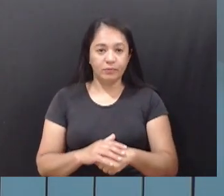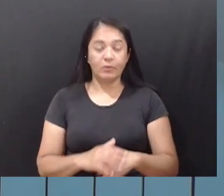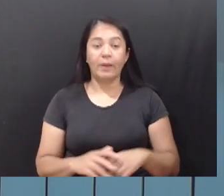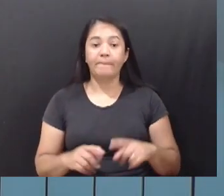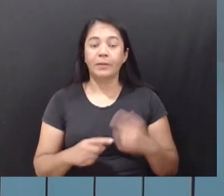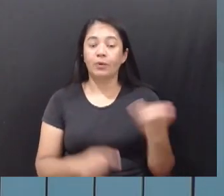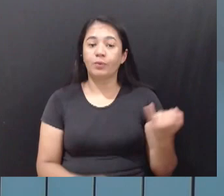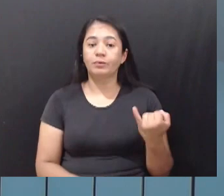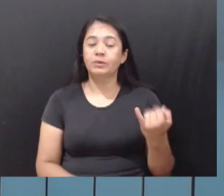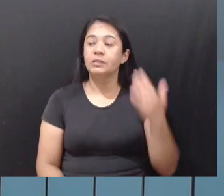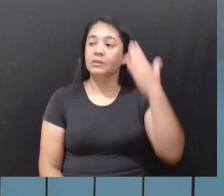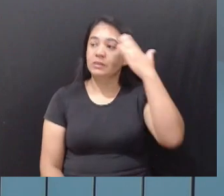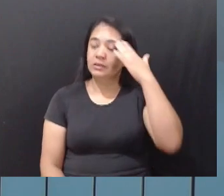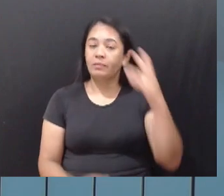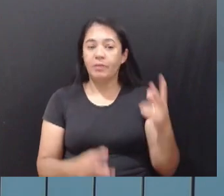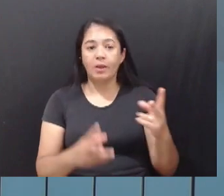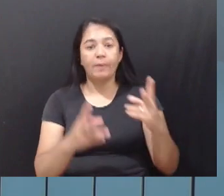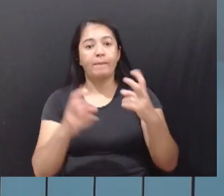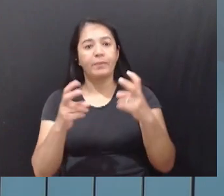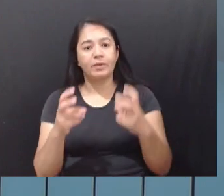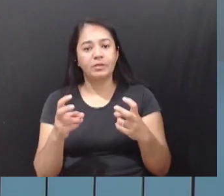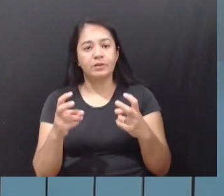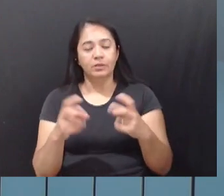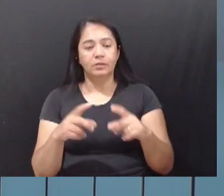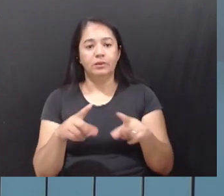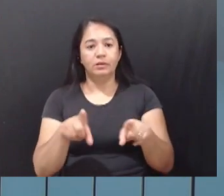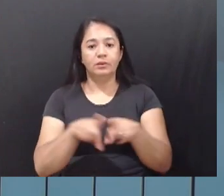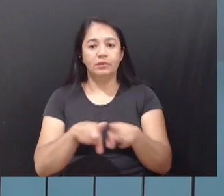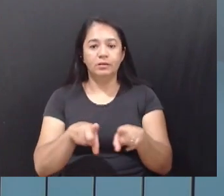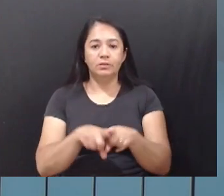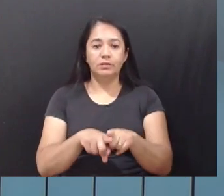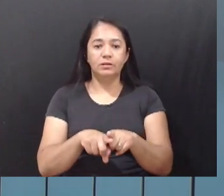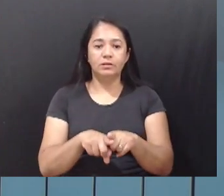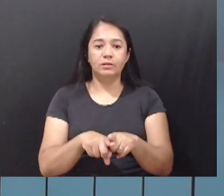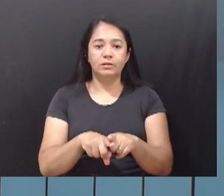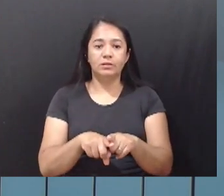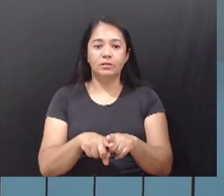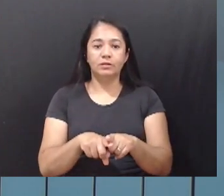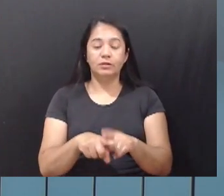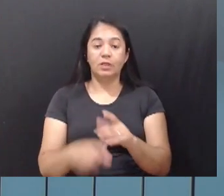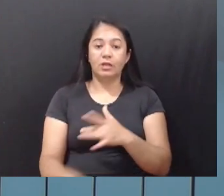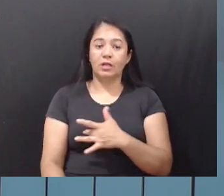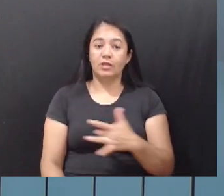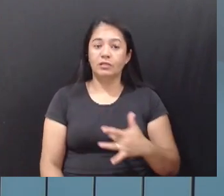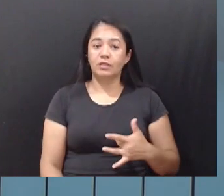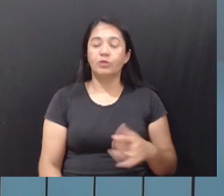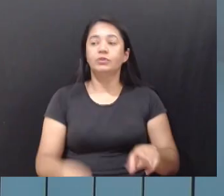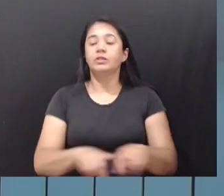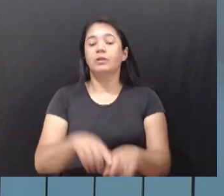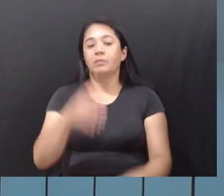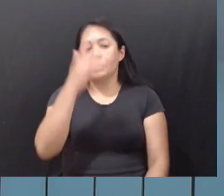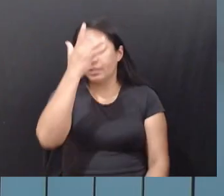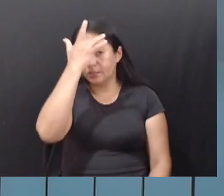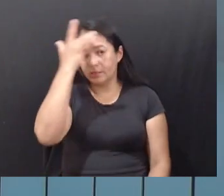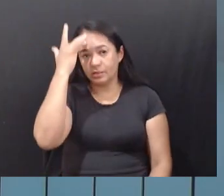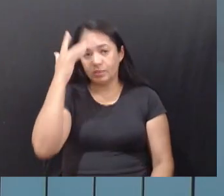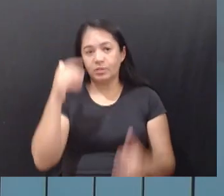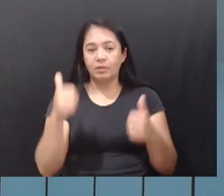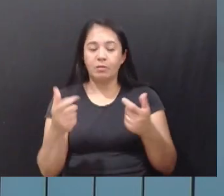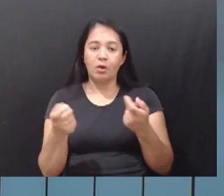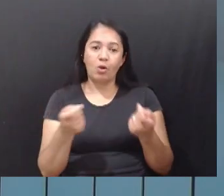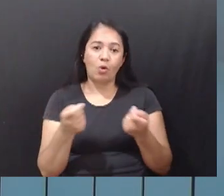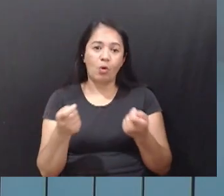O importante é saber identificar e também ter a saúde mental precisa também estar